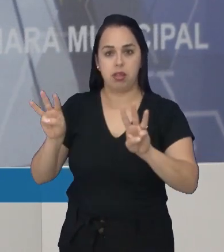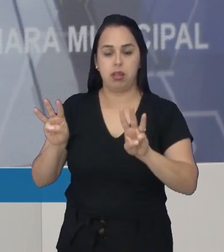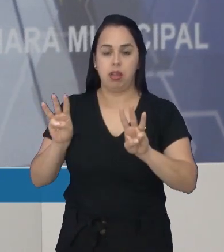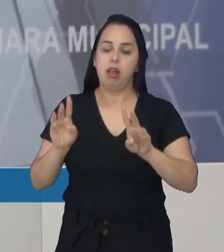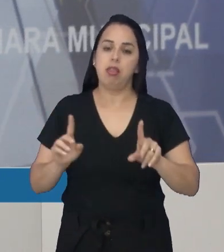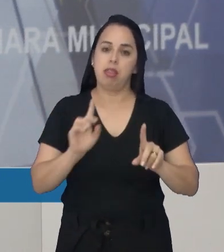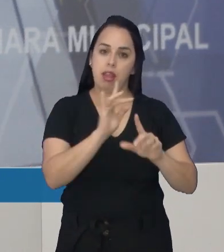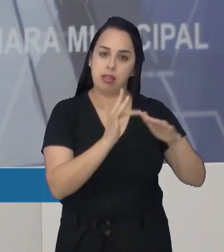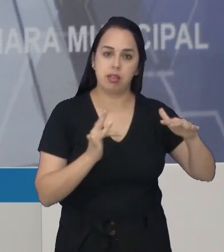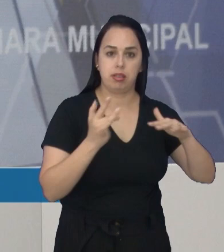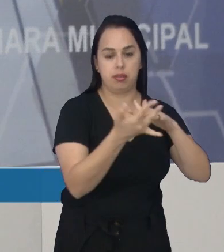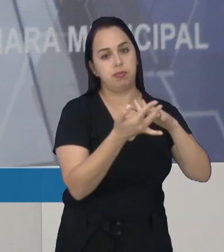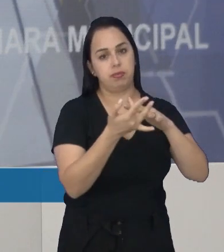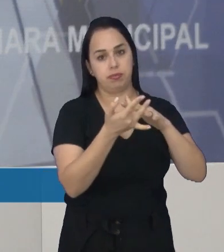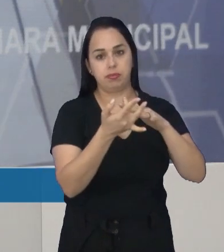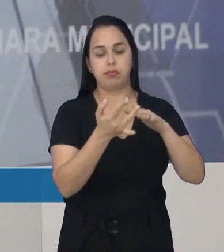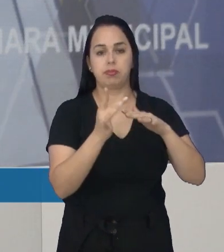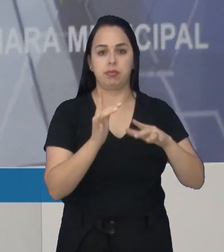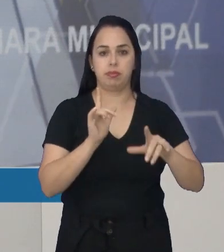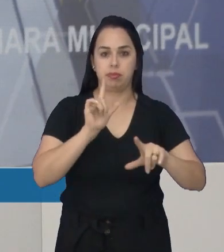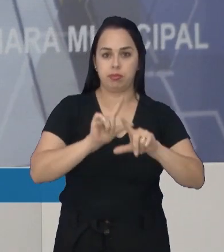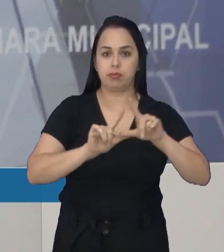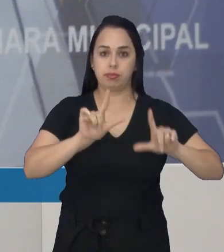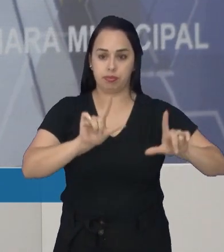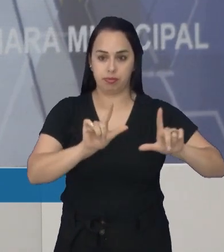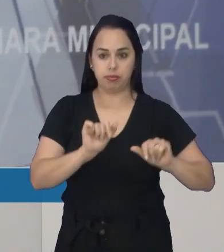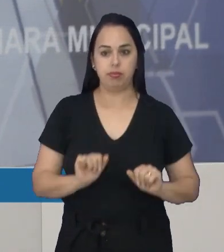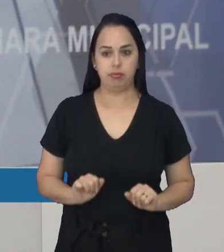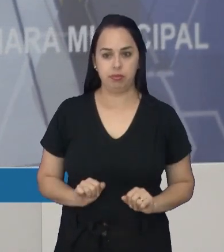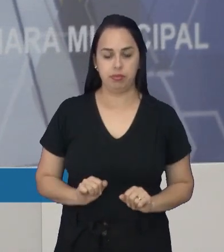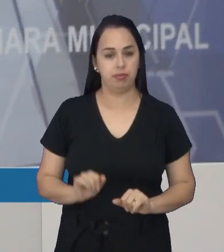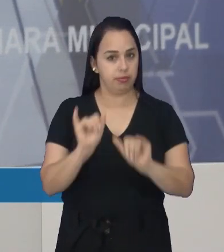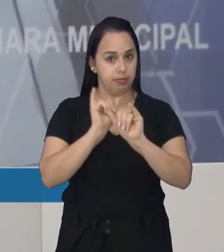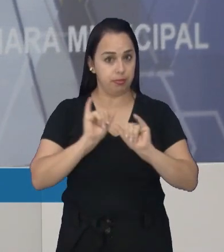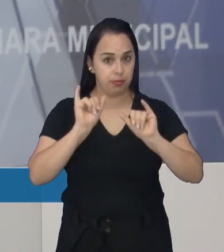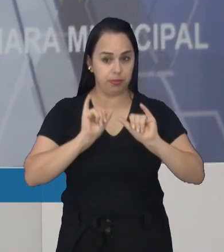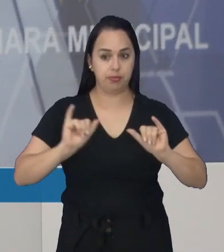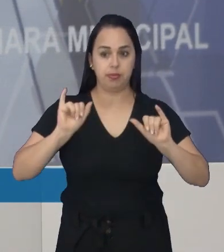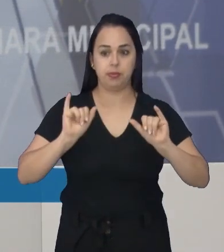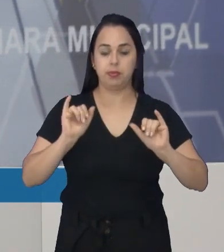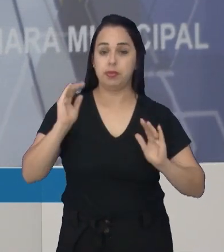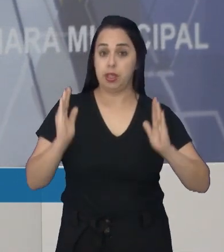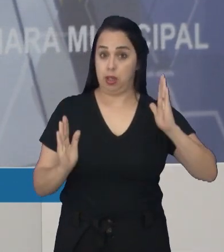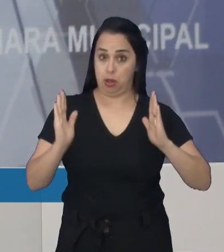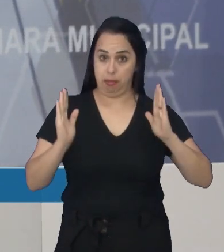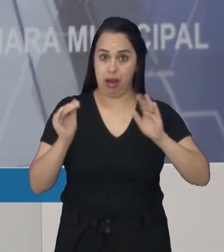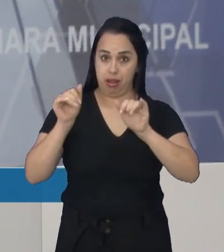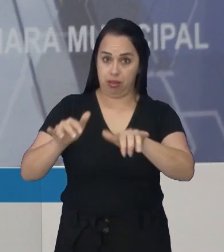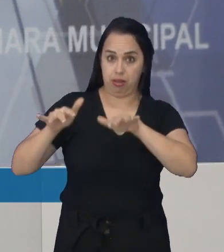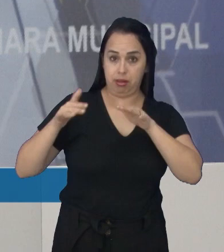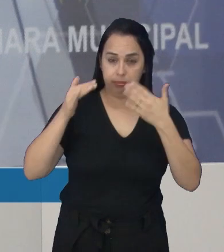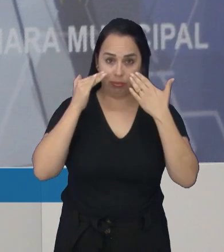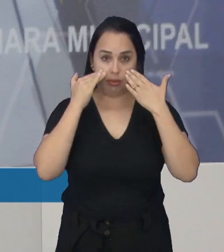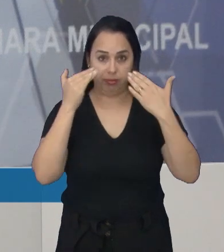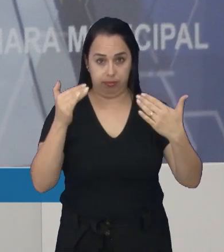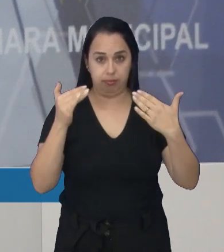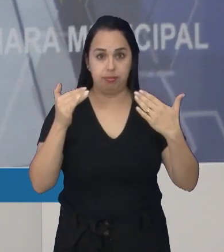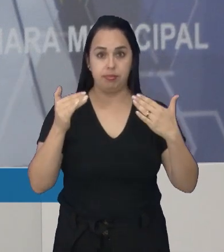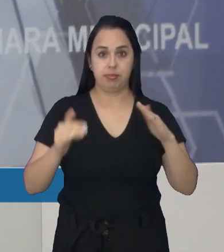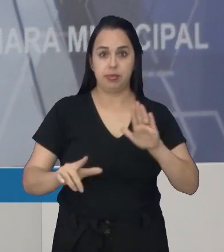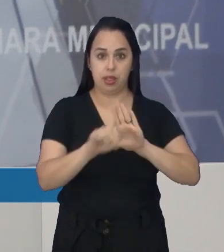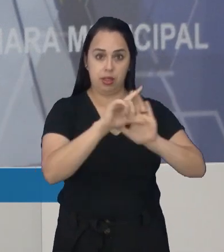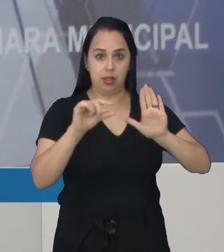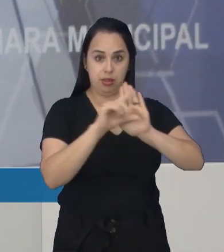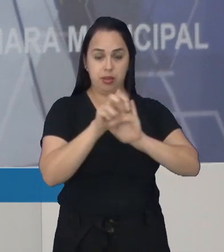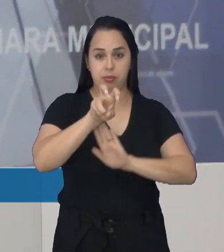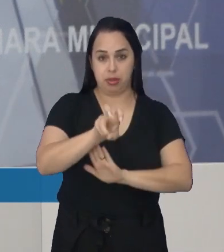da Câmara Municipal de São José dos Campos advertimos que durante a realização desta audiência pública conforme ato